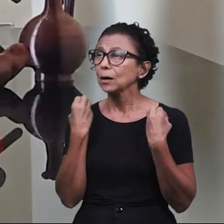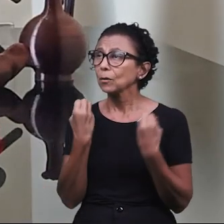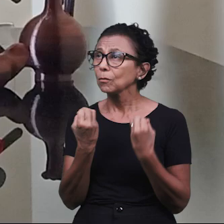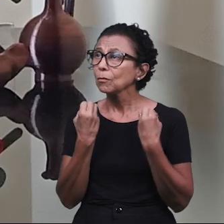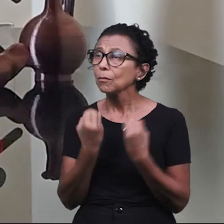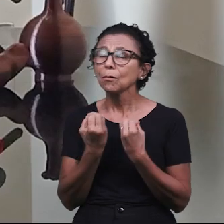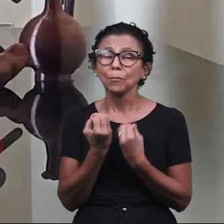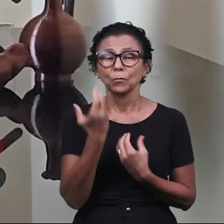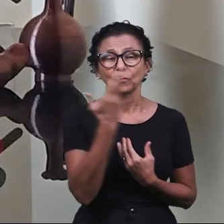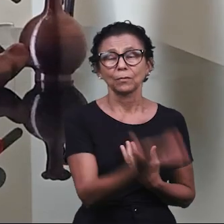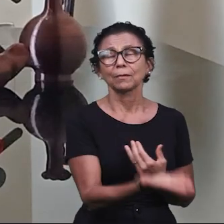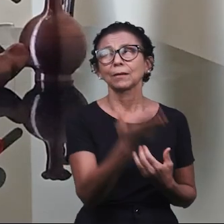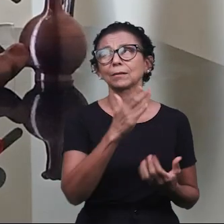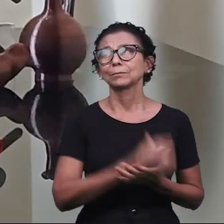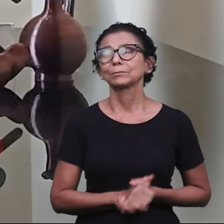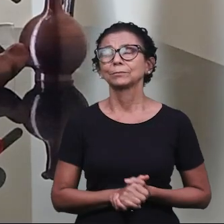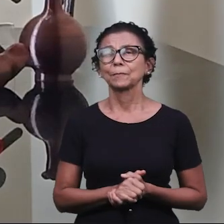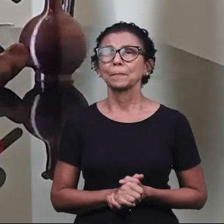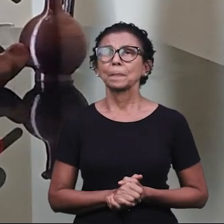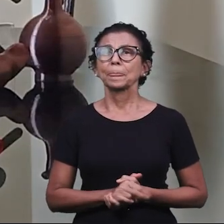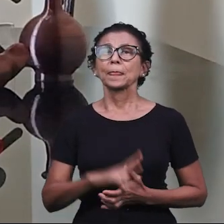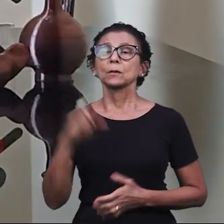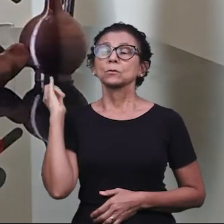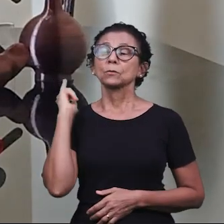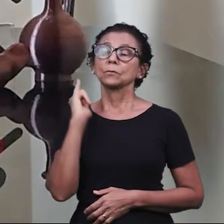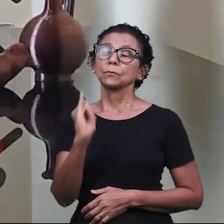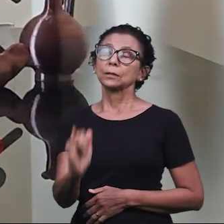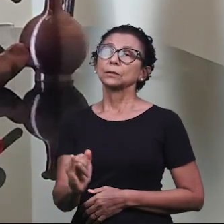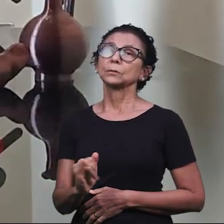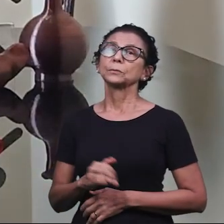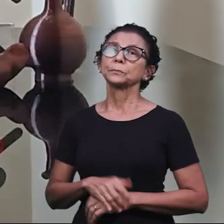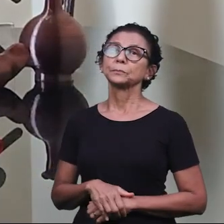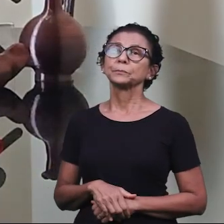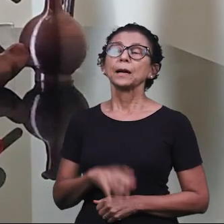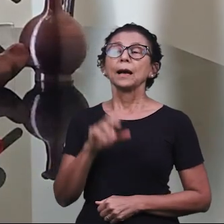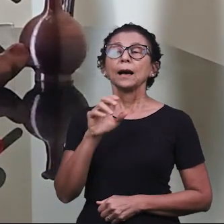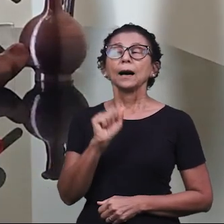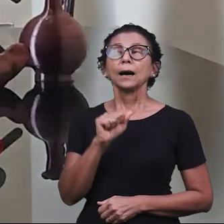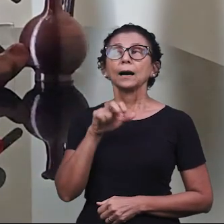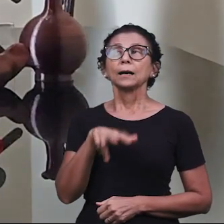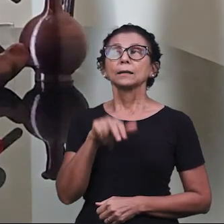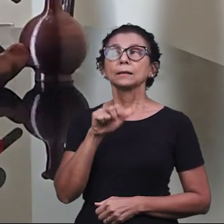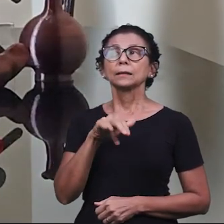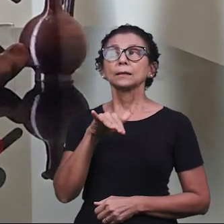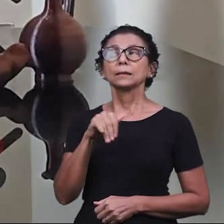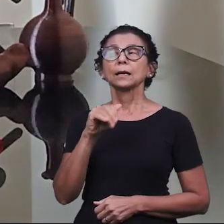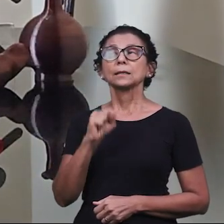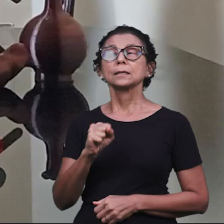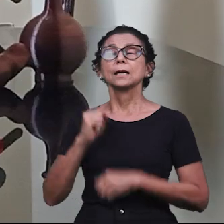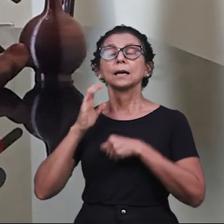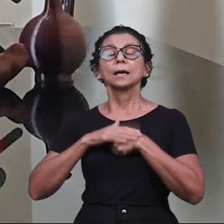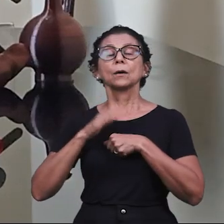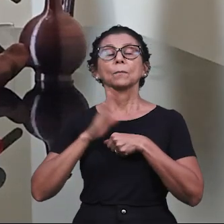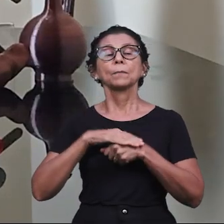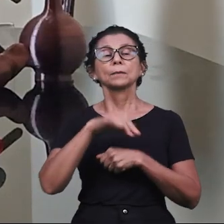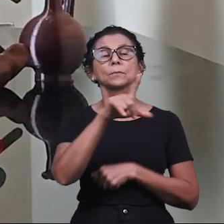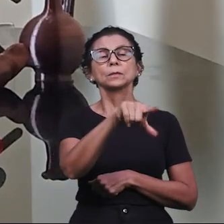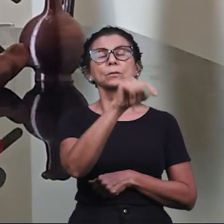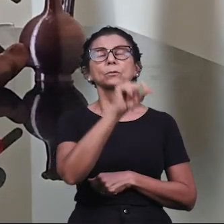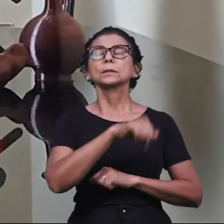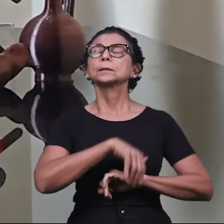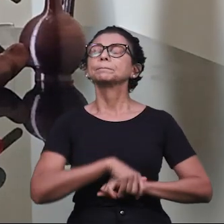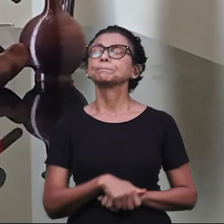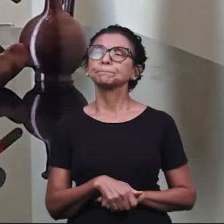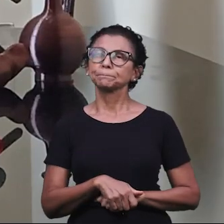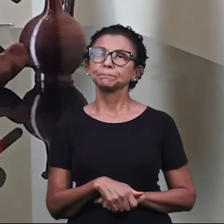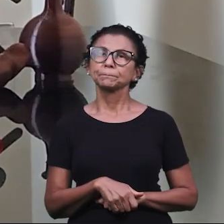Como que eu vou fazer isso? Aí o Senhor falou assim, ó, Ananias, ele é para mim um vaso escolhido.